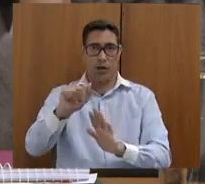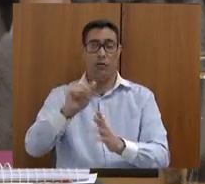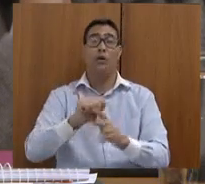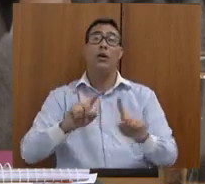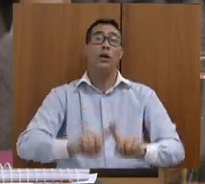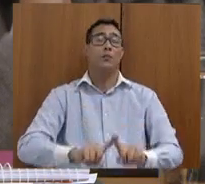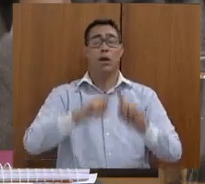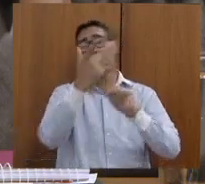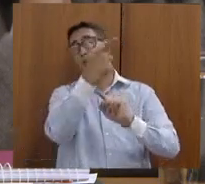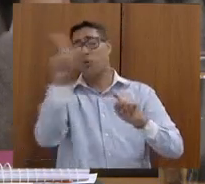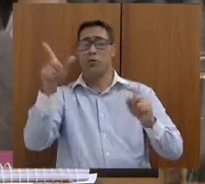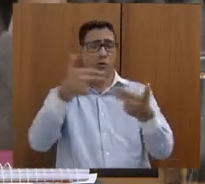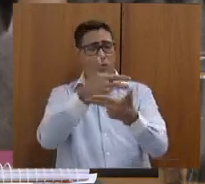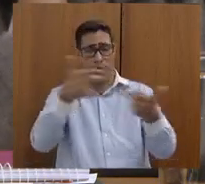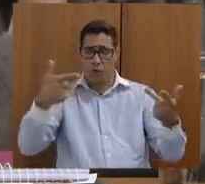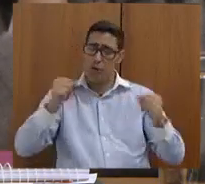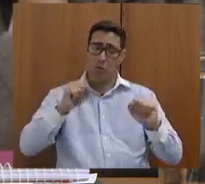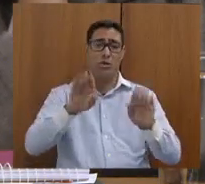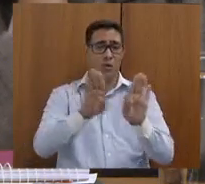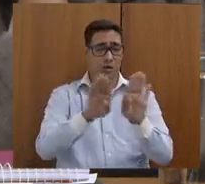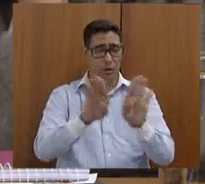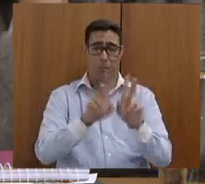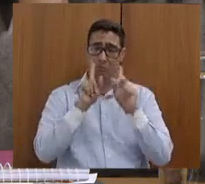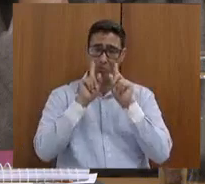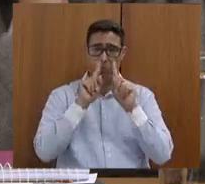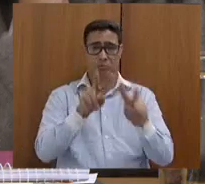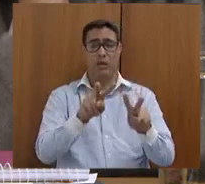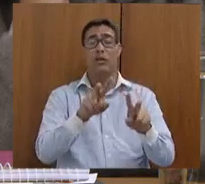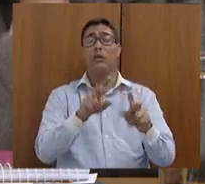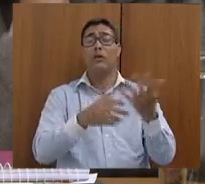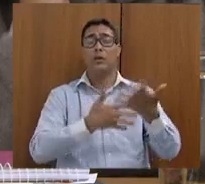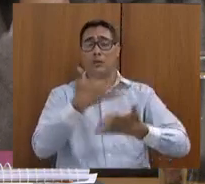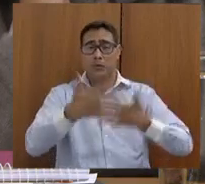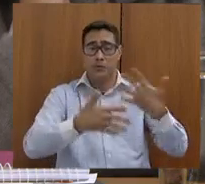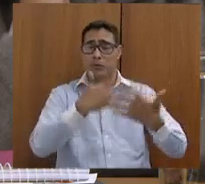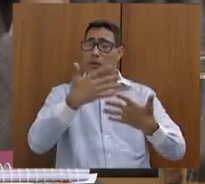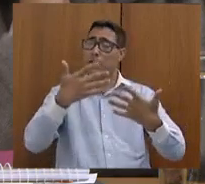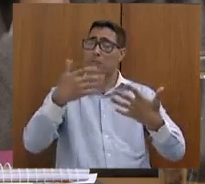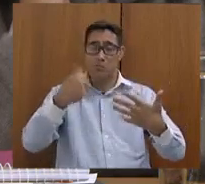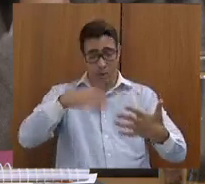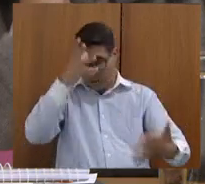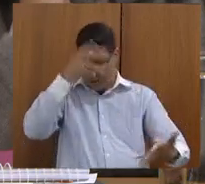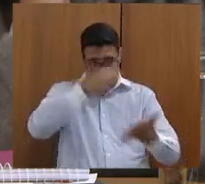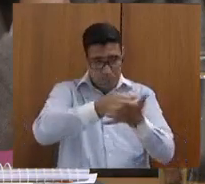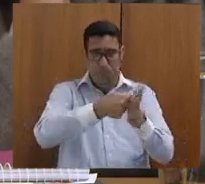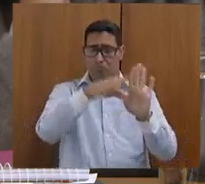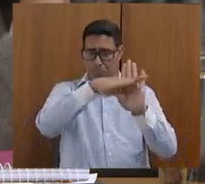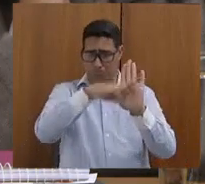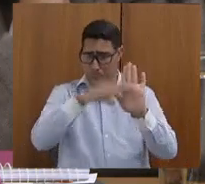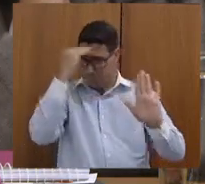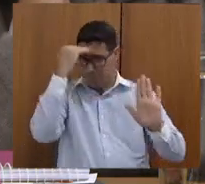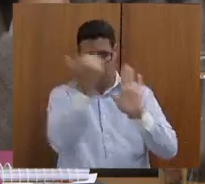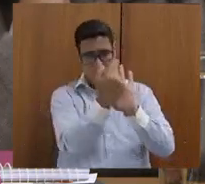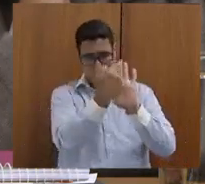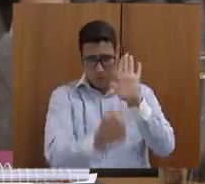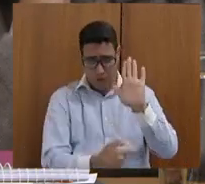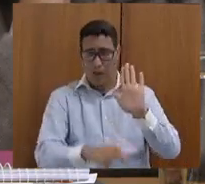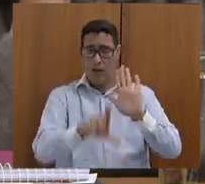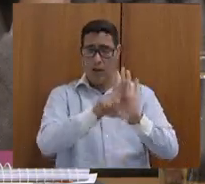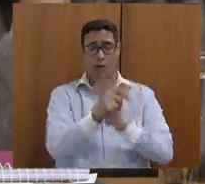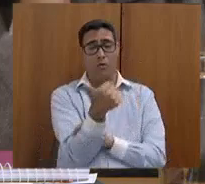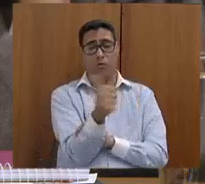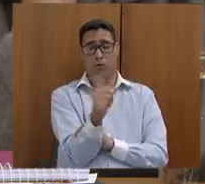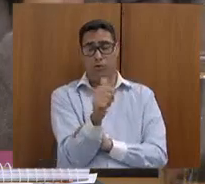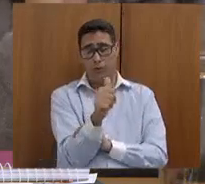outras medidas poderão ser adotadas visando o cumprimento das determinações da lei 11.738 de